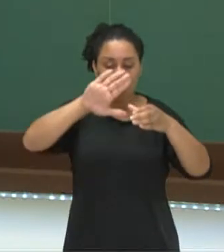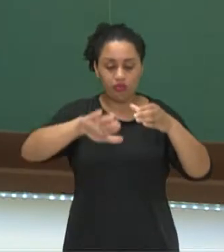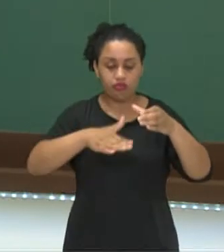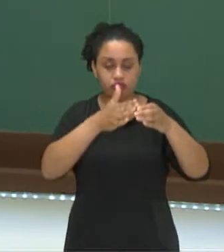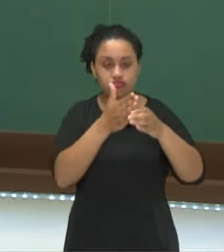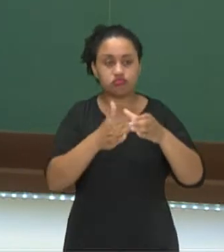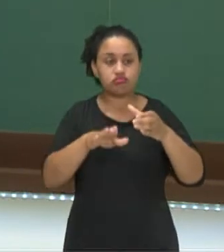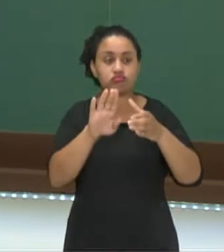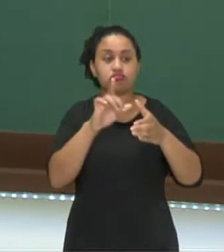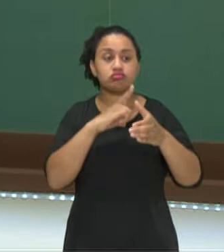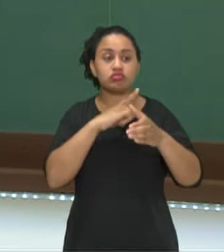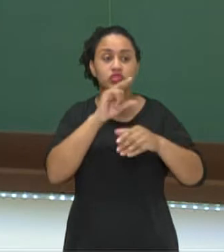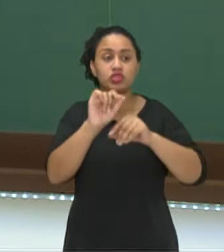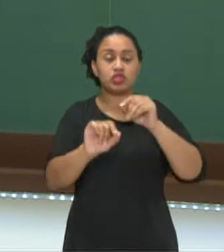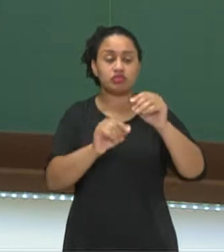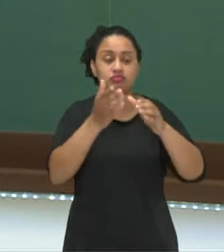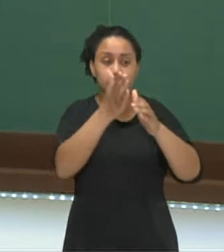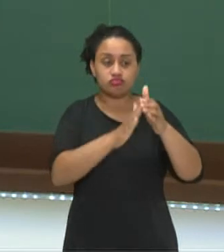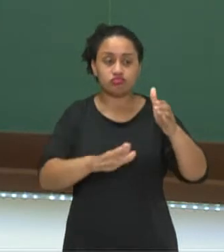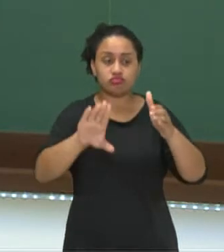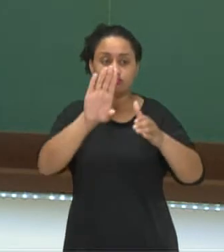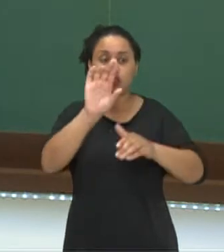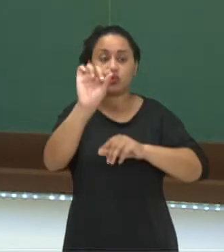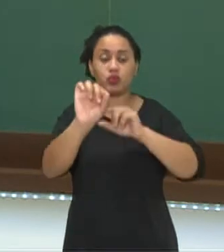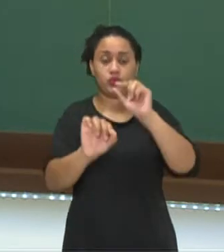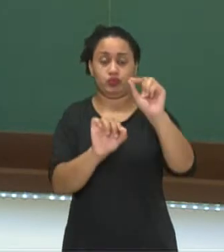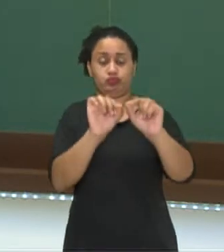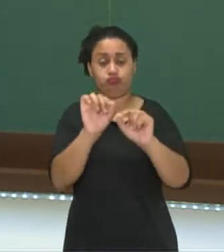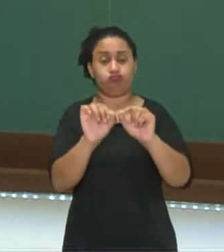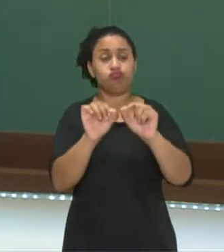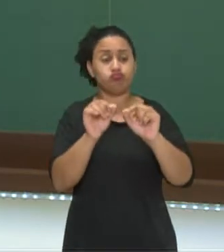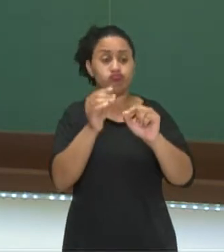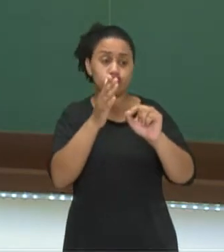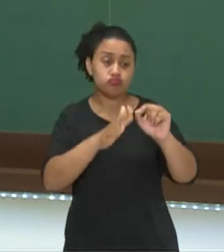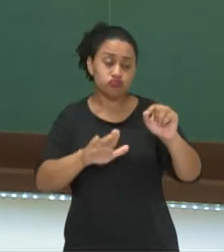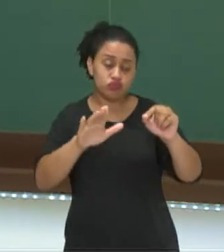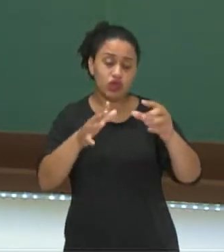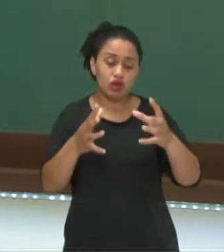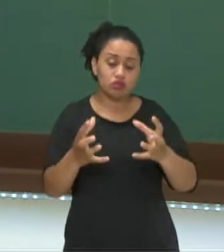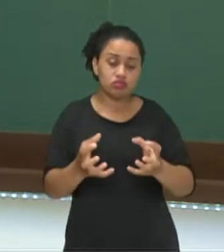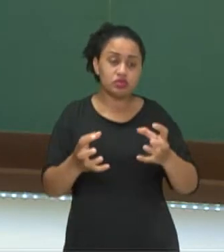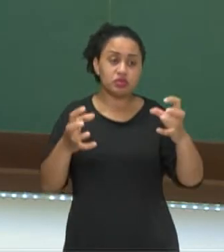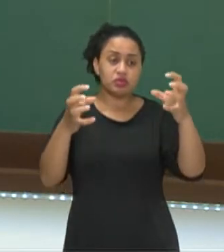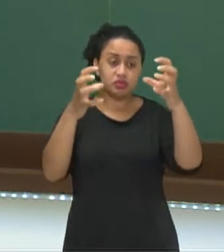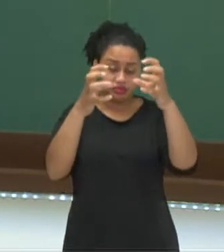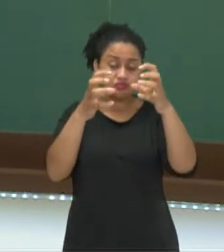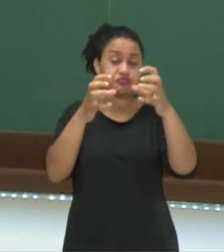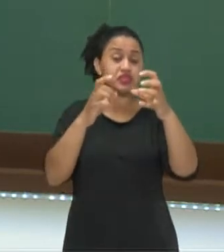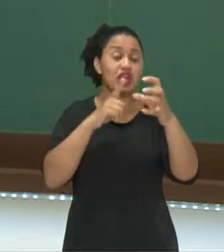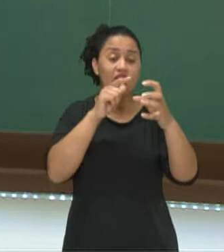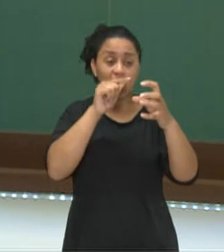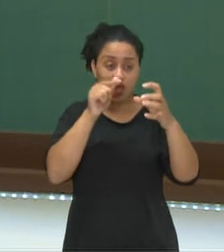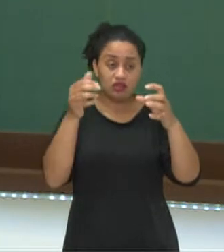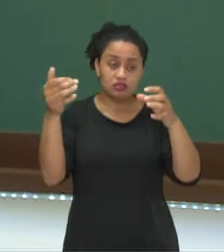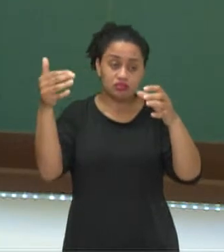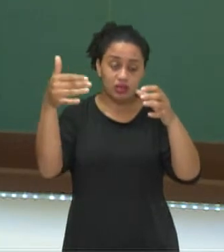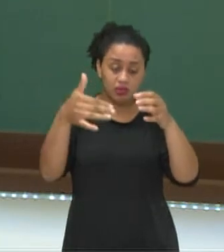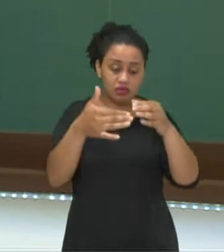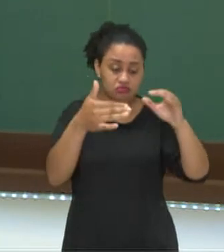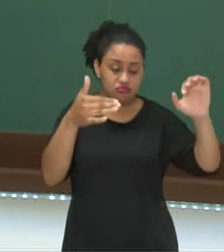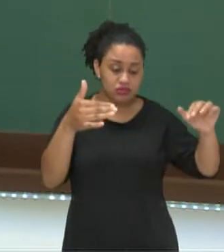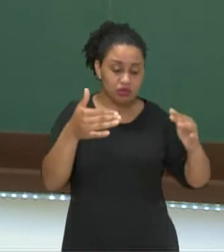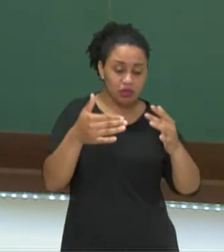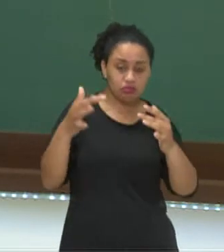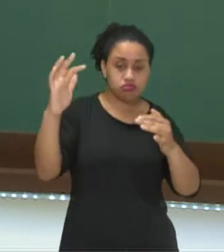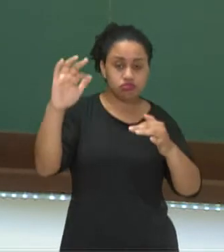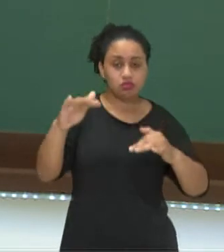interna, tá? Essa cavidade interna então é a espongiocele, onde a água vai entrar pelos